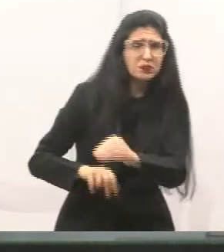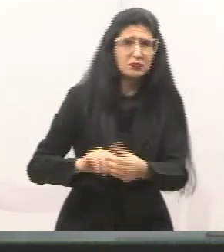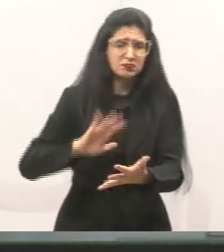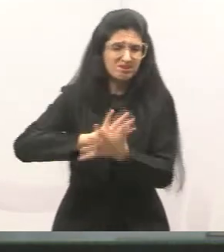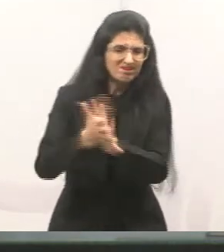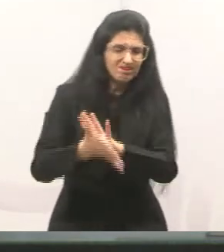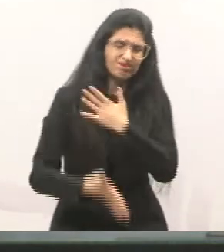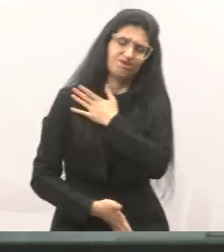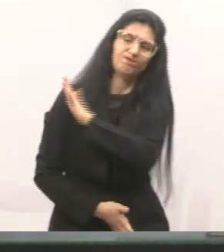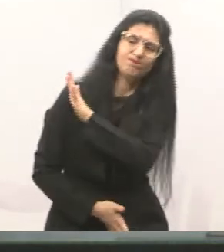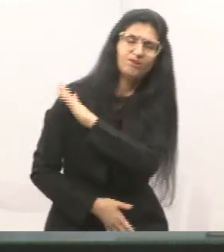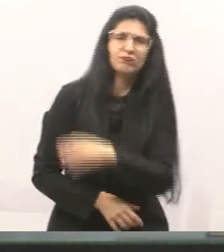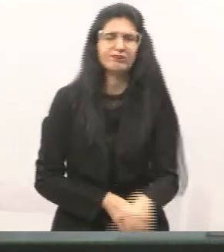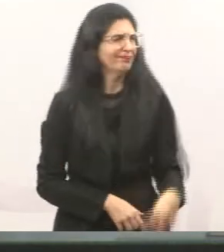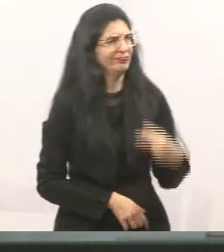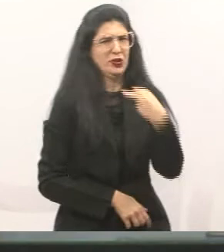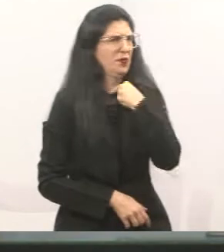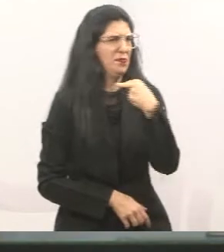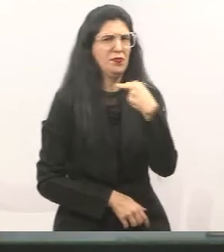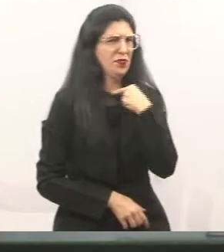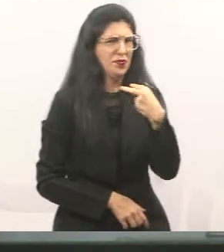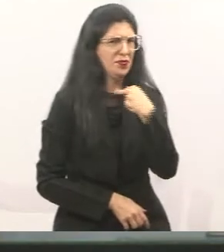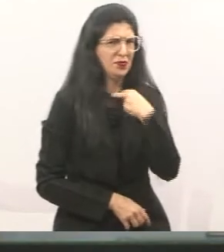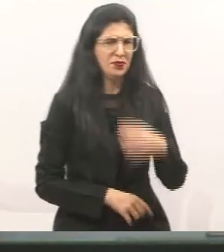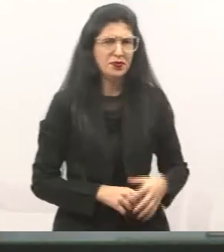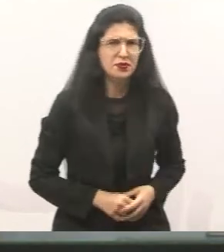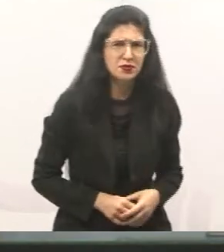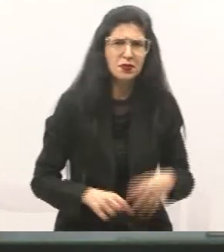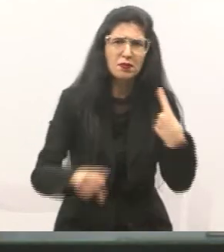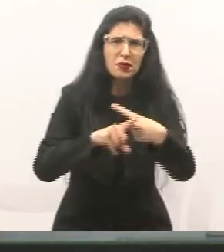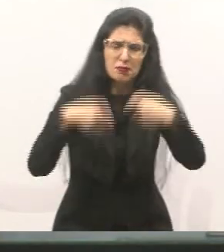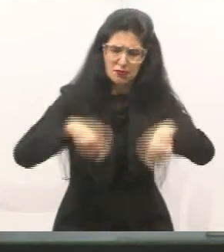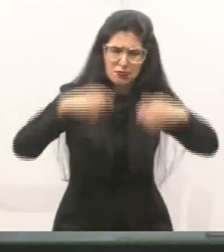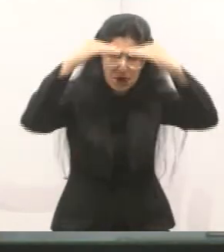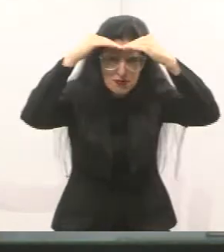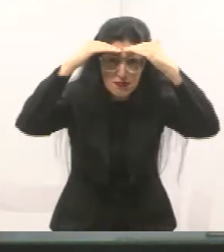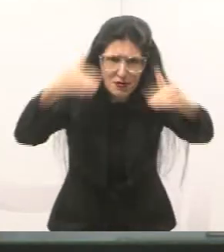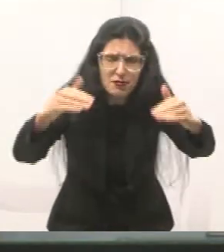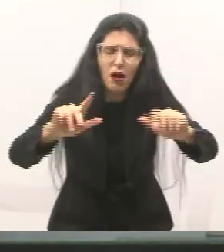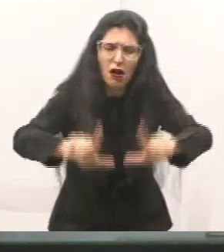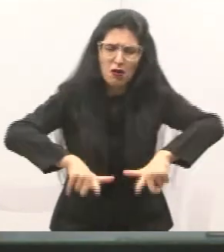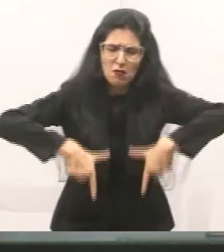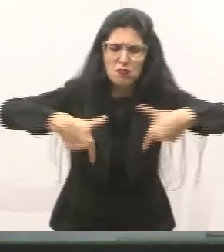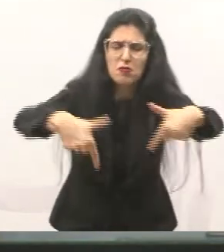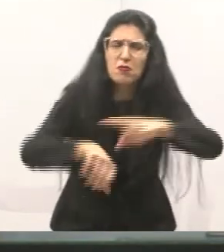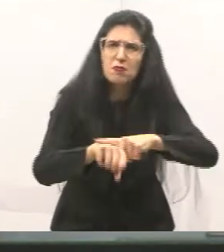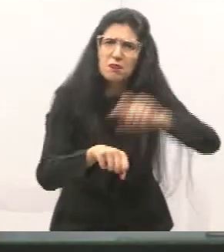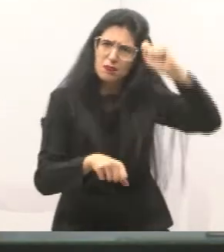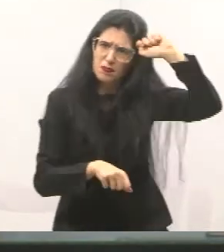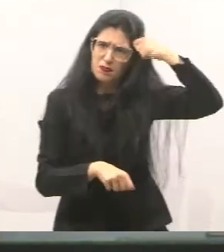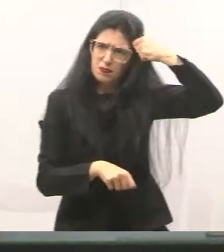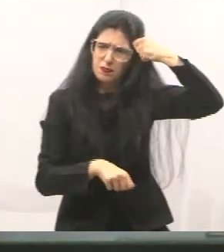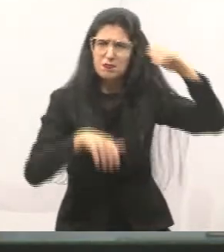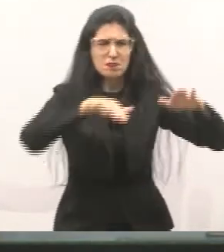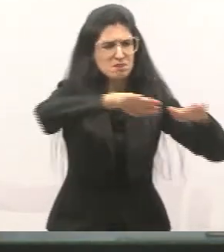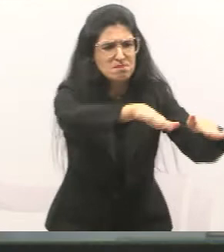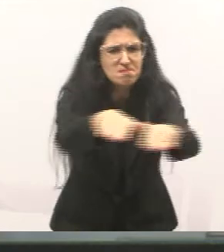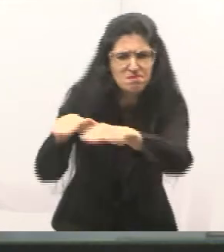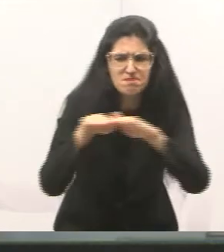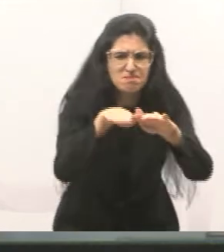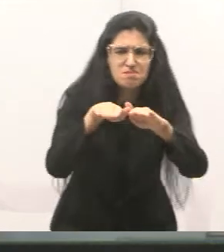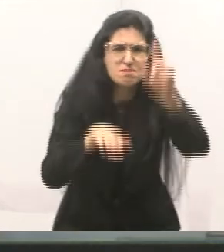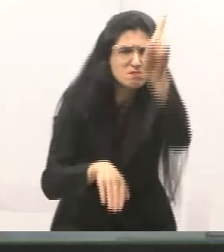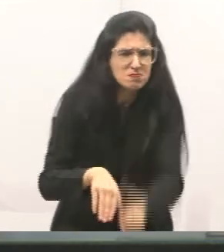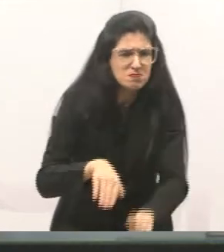ainda toda uma luta secular de movimentos negros que lutam por dias melhores para mais